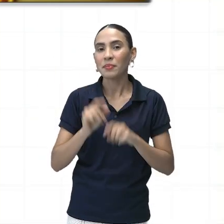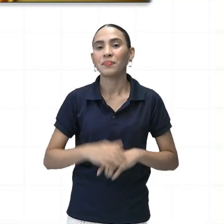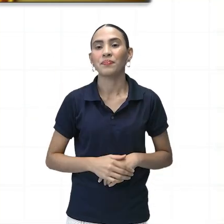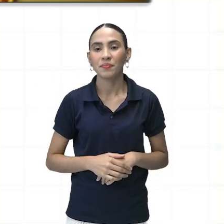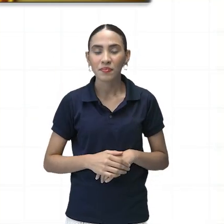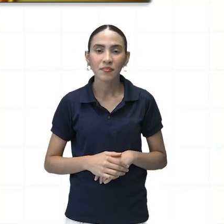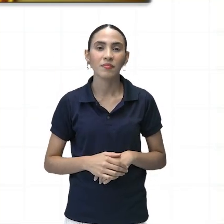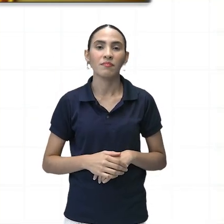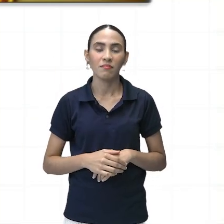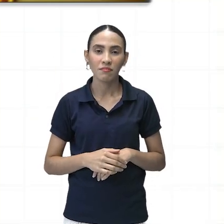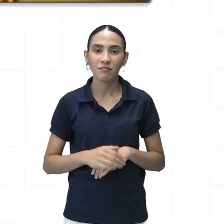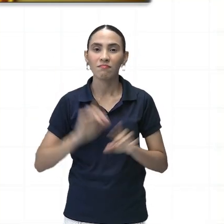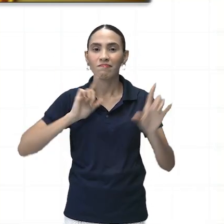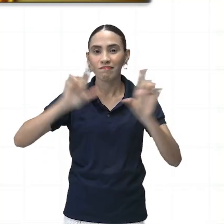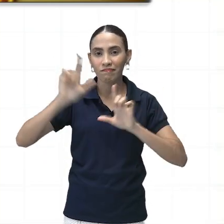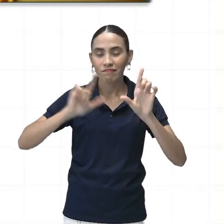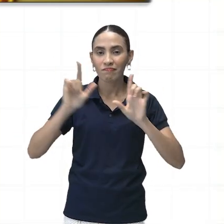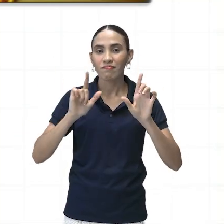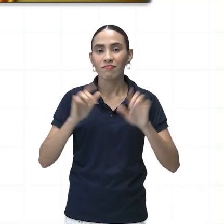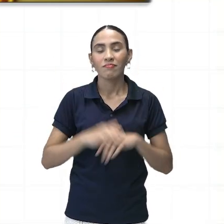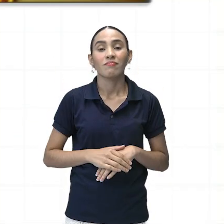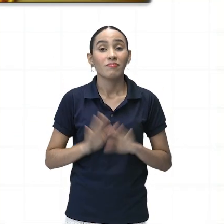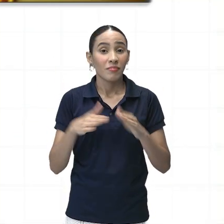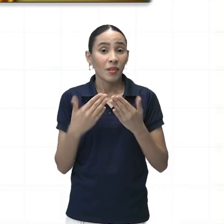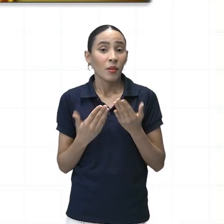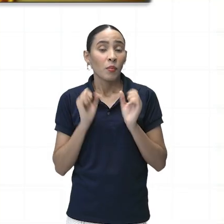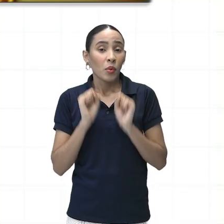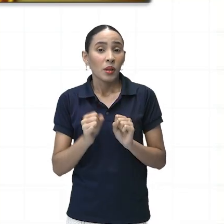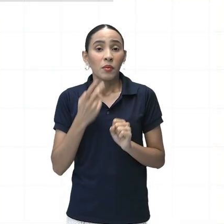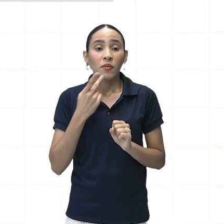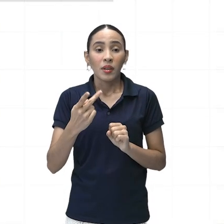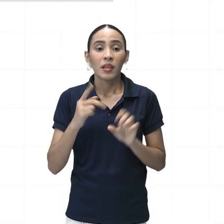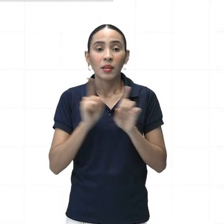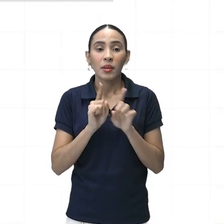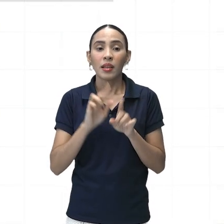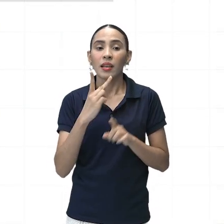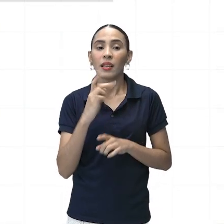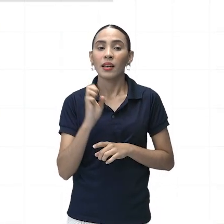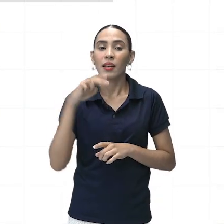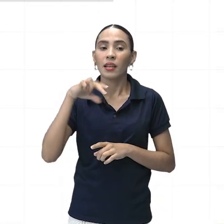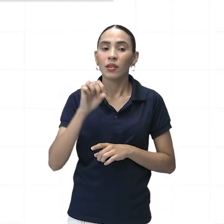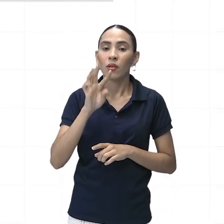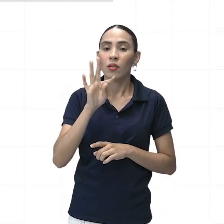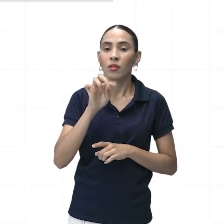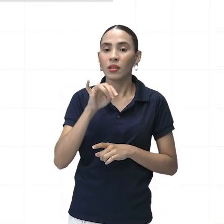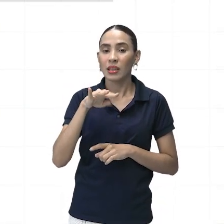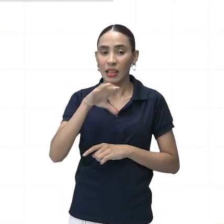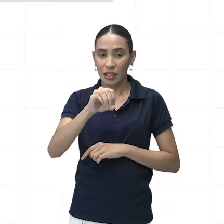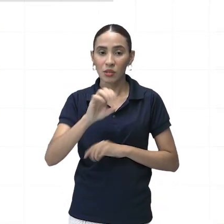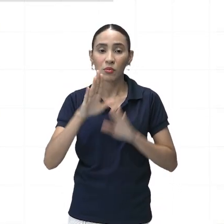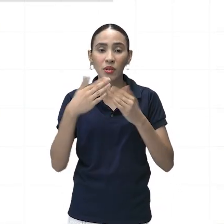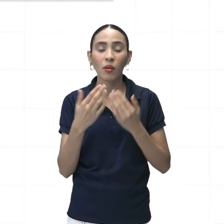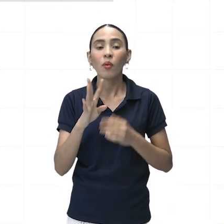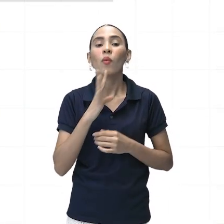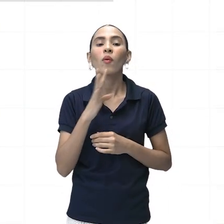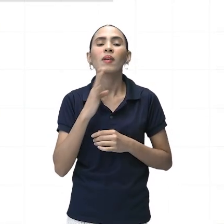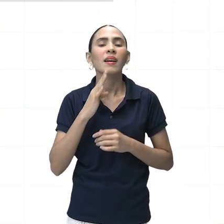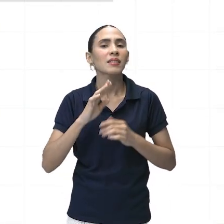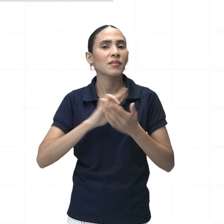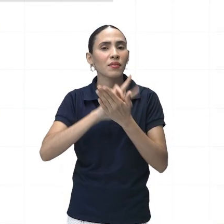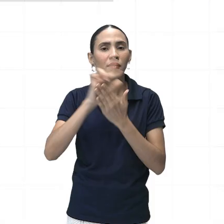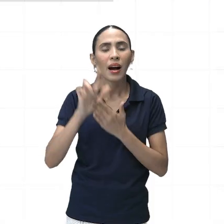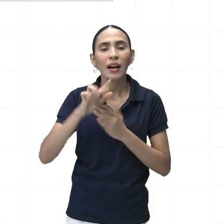nos desenhos animados, né? Agora nós podemos ver também o enoteísmo. O enoteísmo ele reconhece